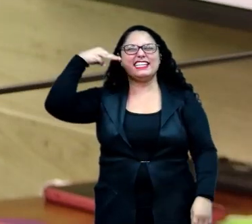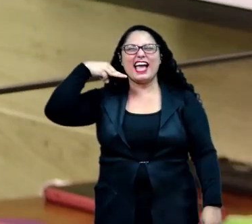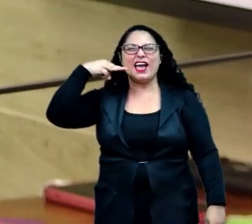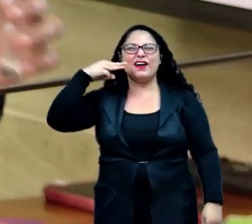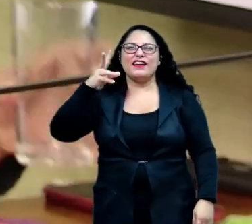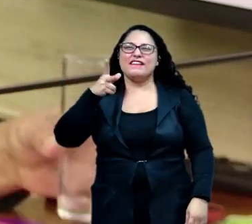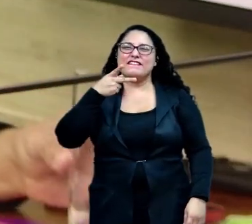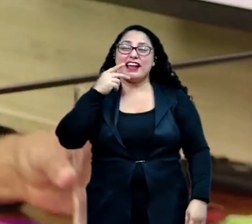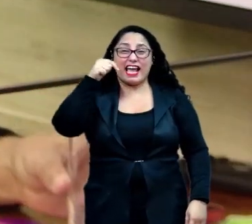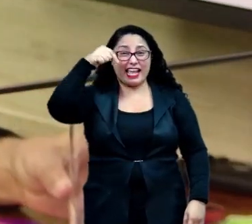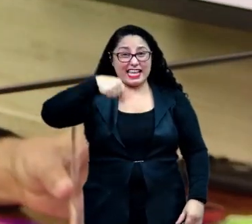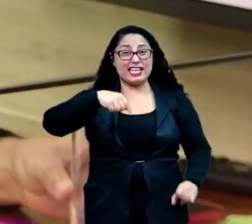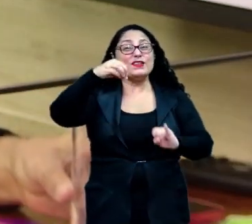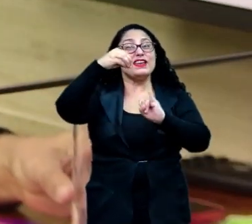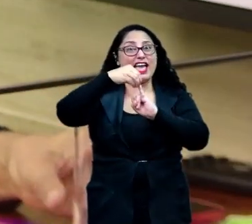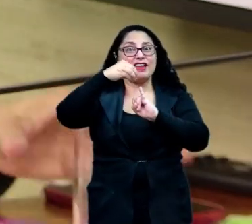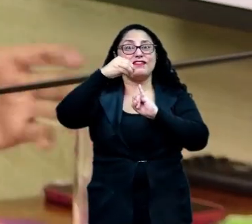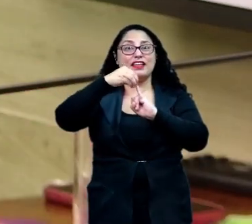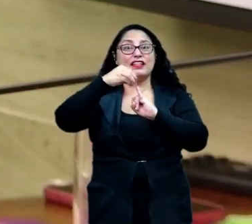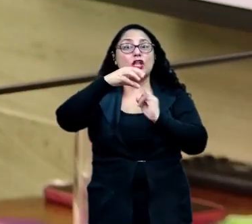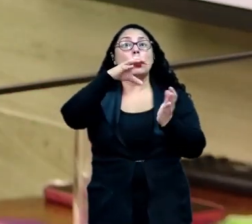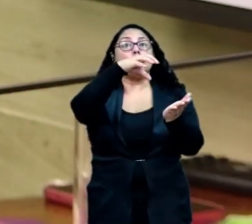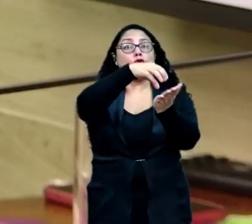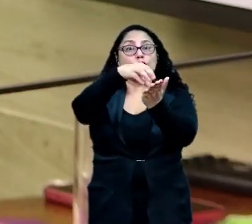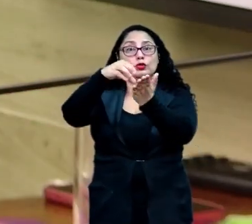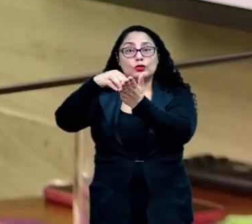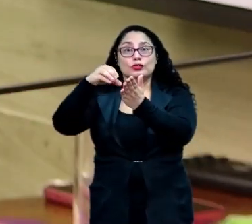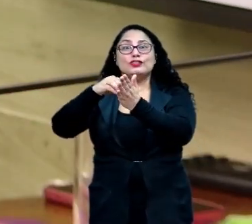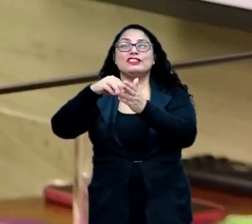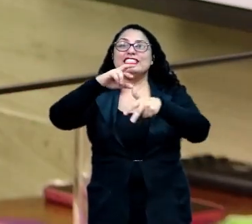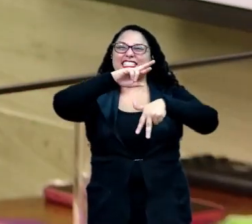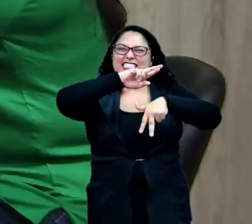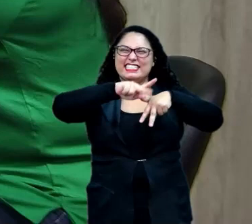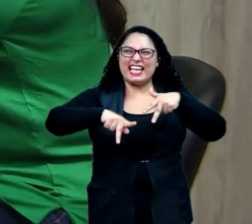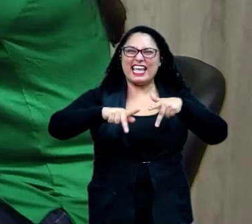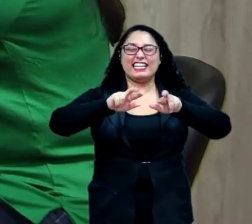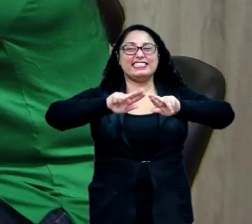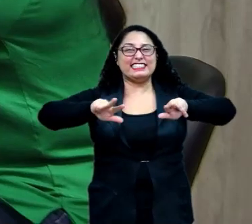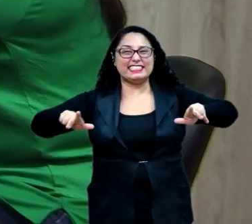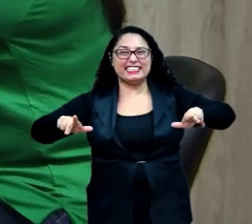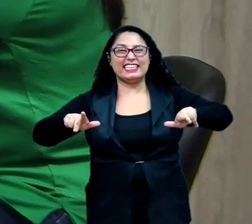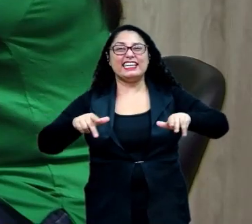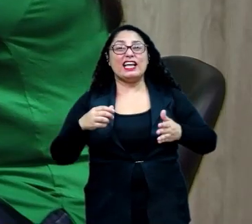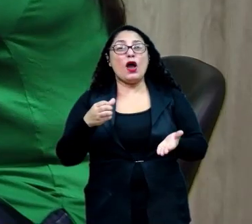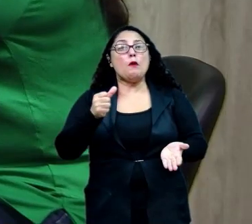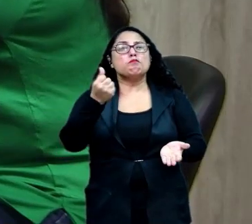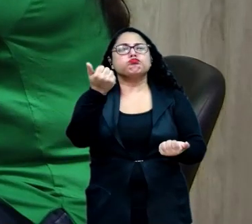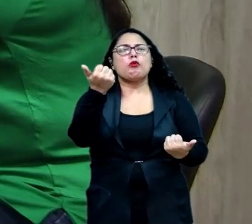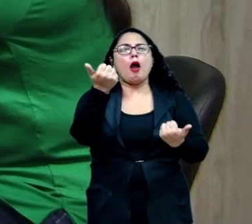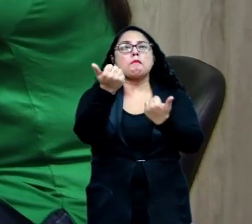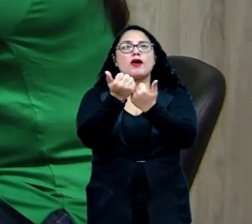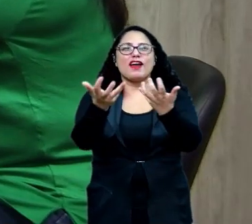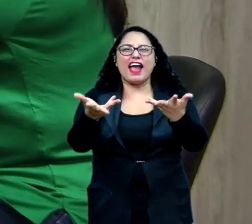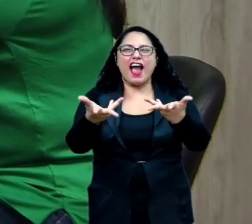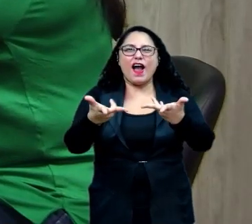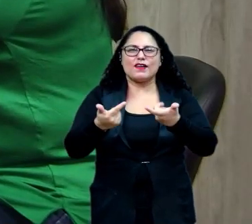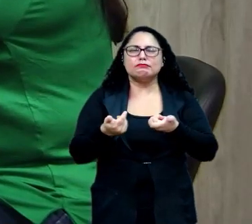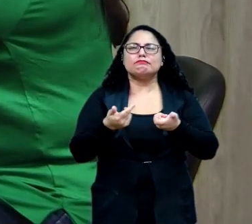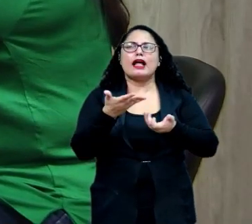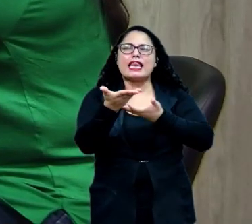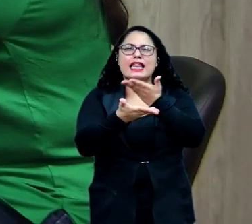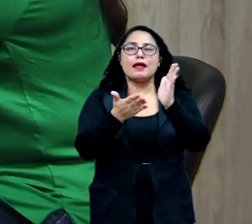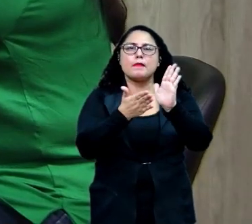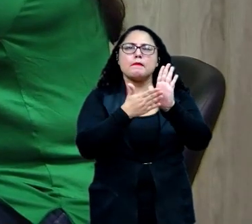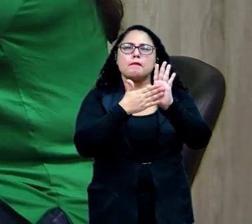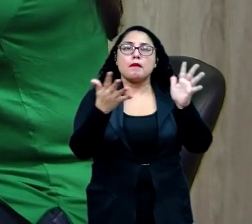E dizer que aqui no IFB nós temos os núcleos de gênero e diversidade, que são pontos de apoio e de acolhimento para tratar dessas pautas, para